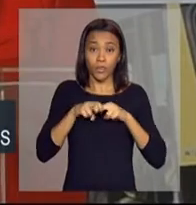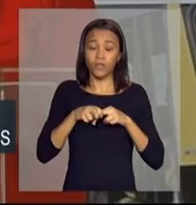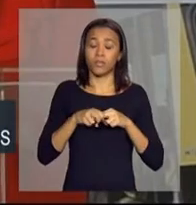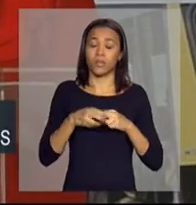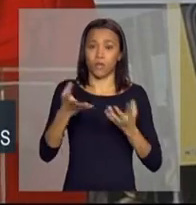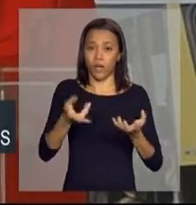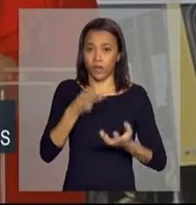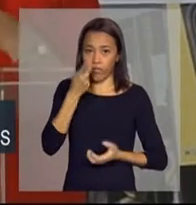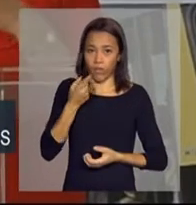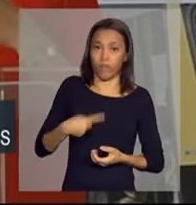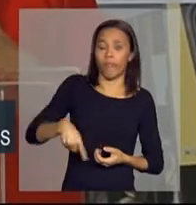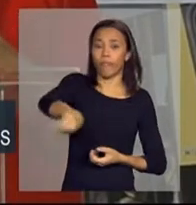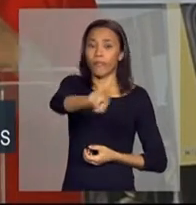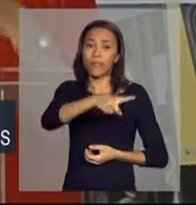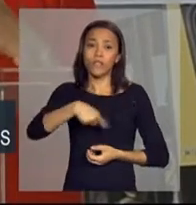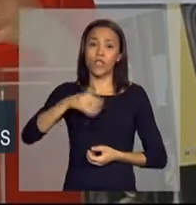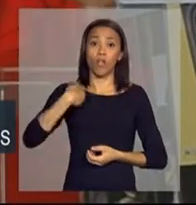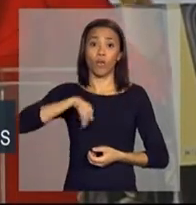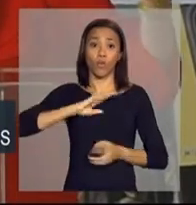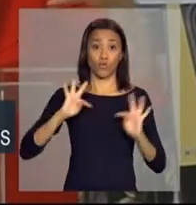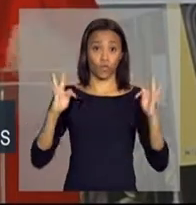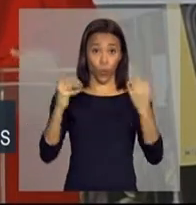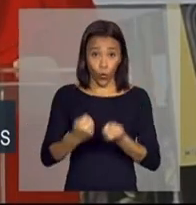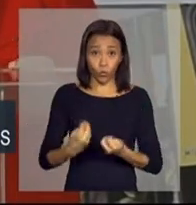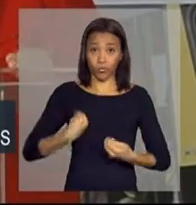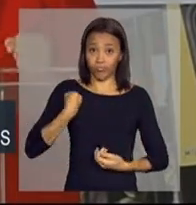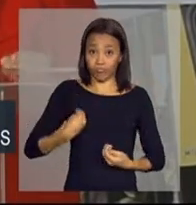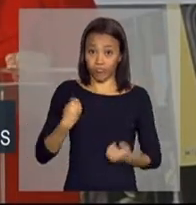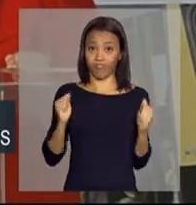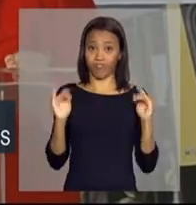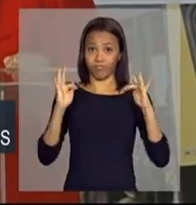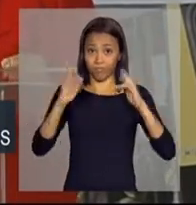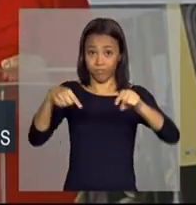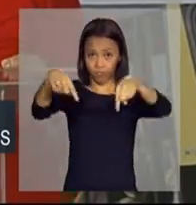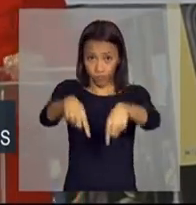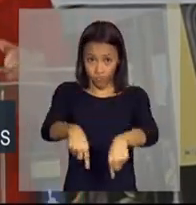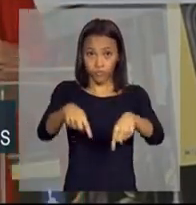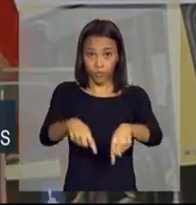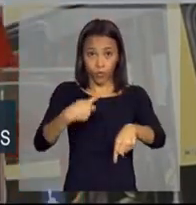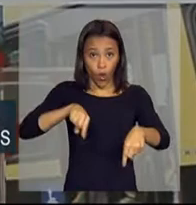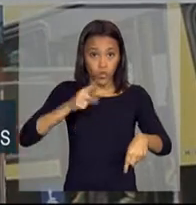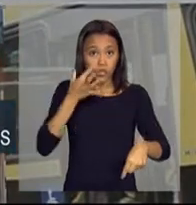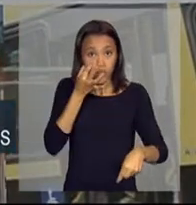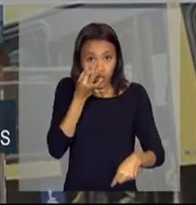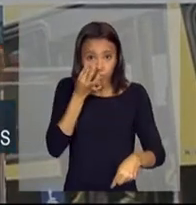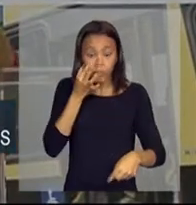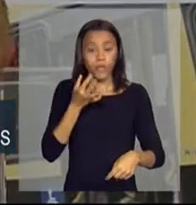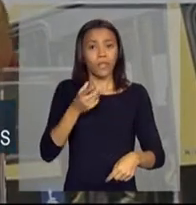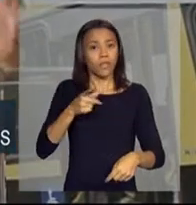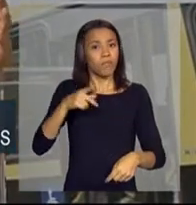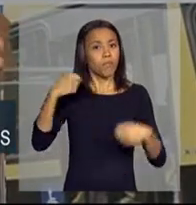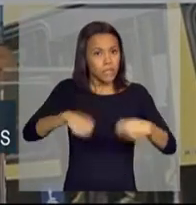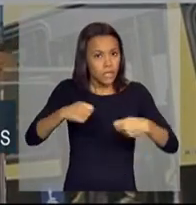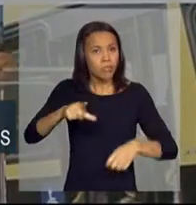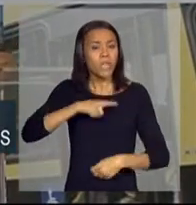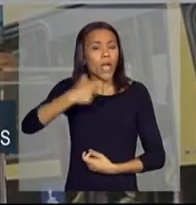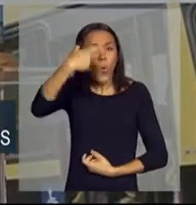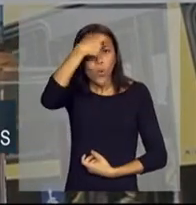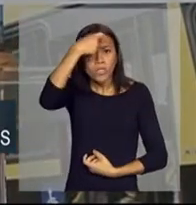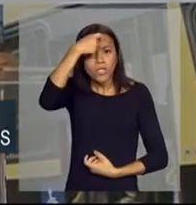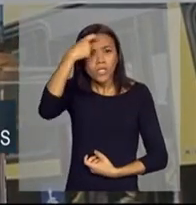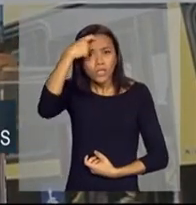para vocês, nós todos aqui presentes nesse ato, temos de ter consciência de